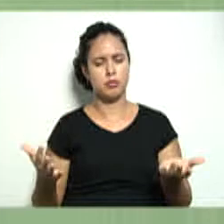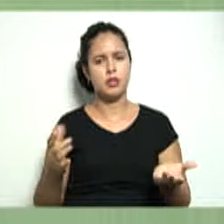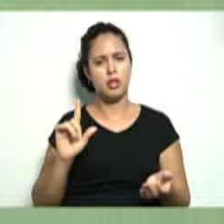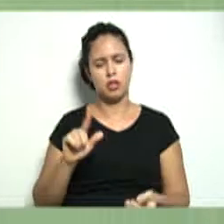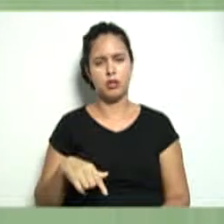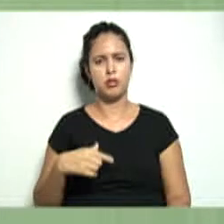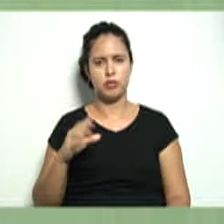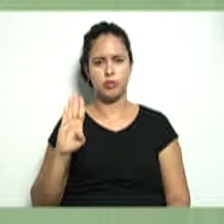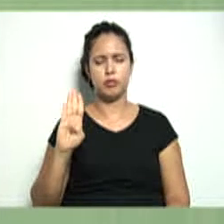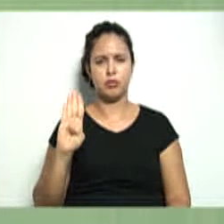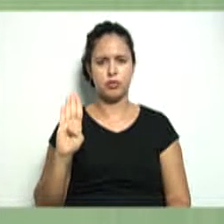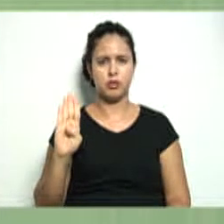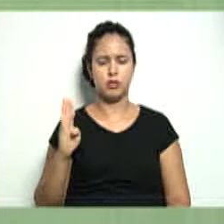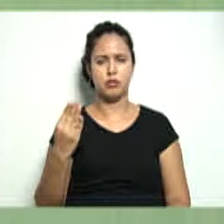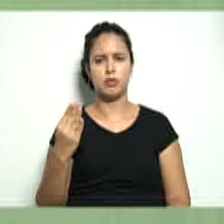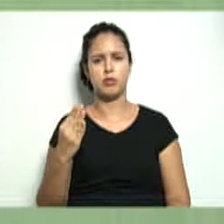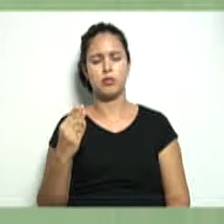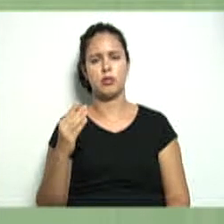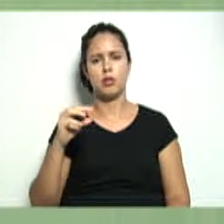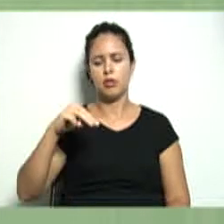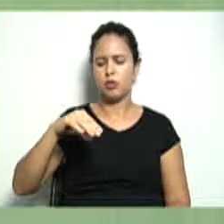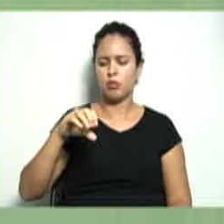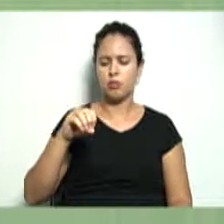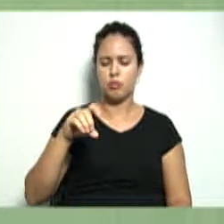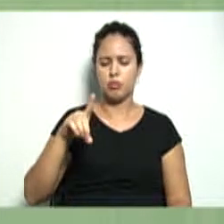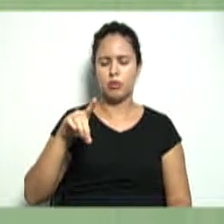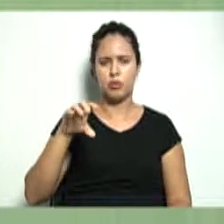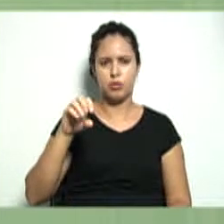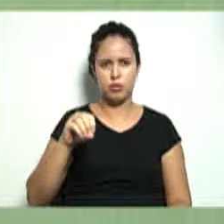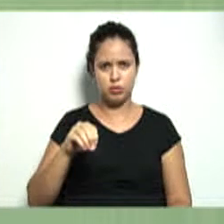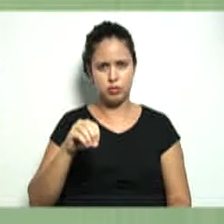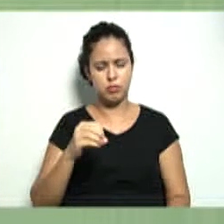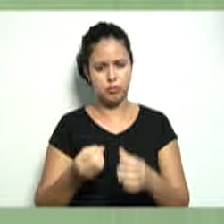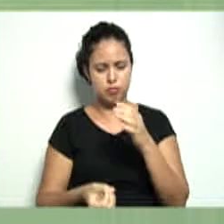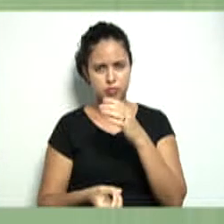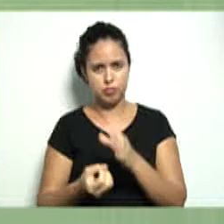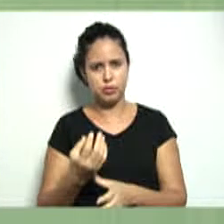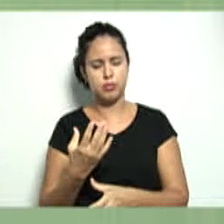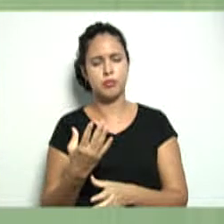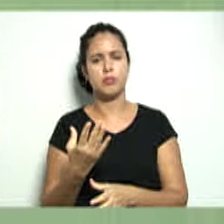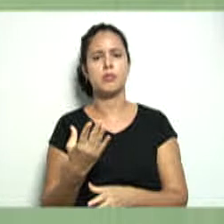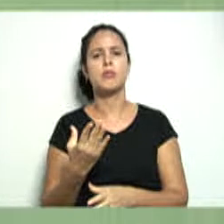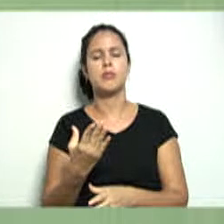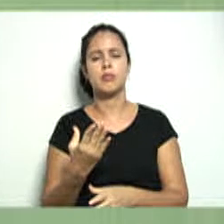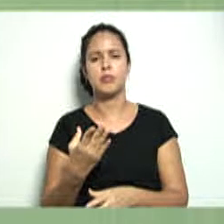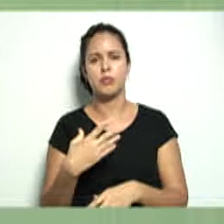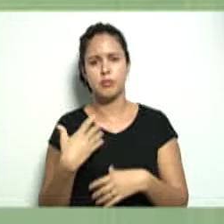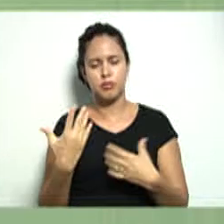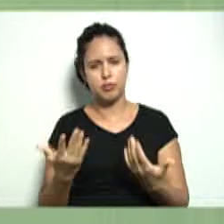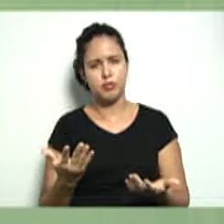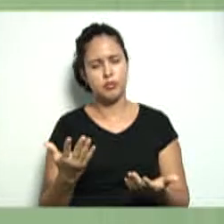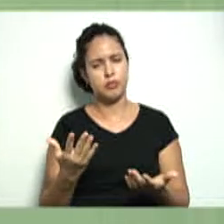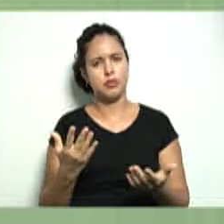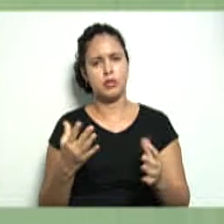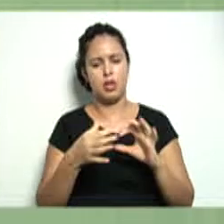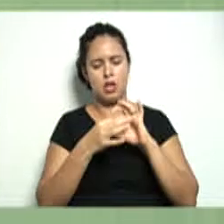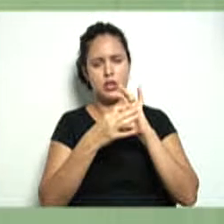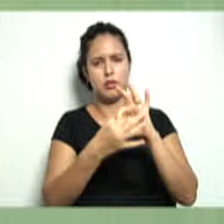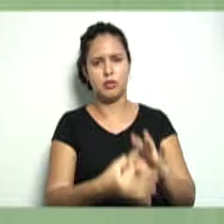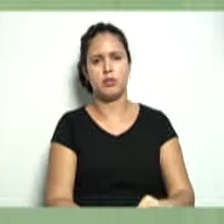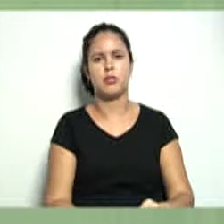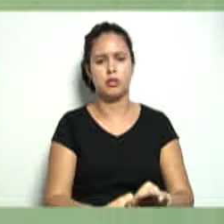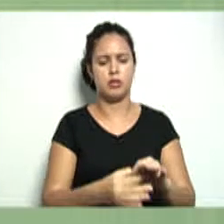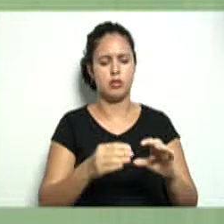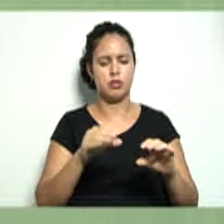aqui é o modo de produção, é o conceito de modo de produção. Não está relacionado